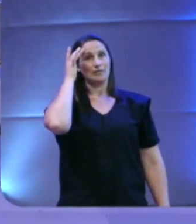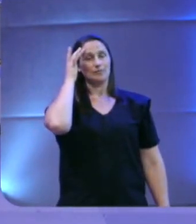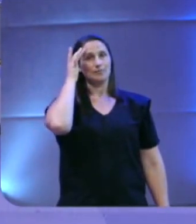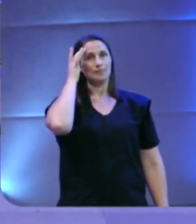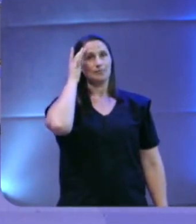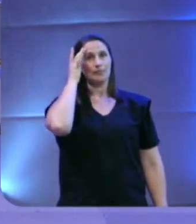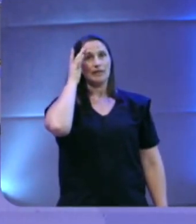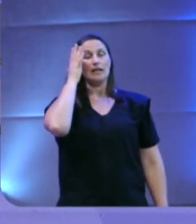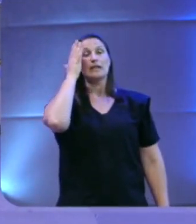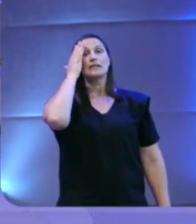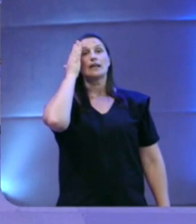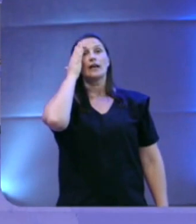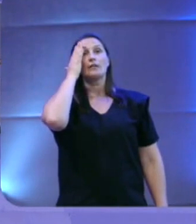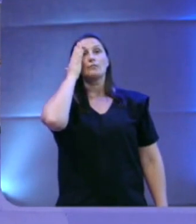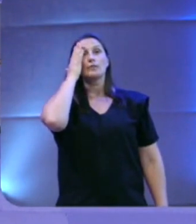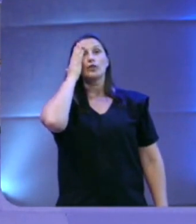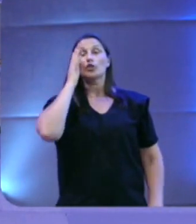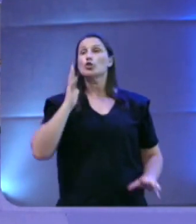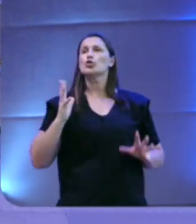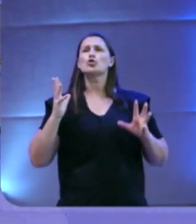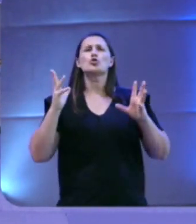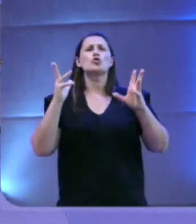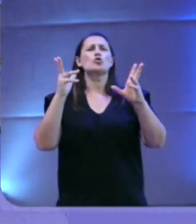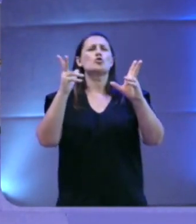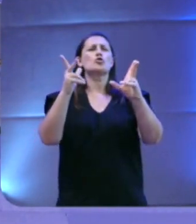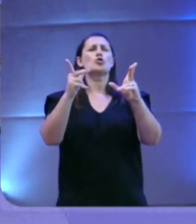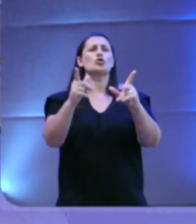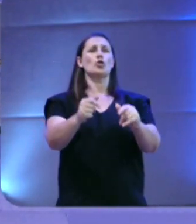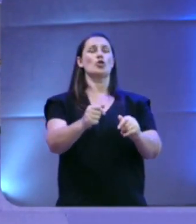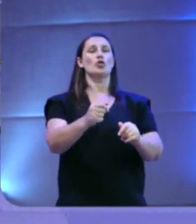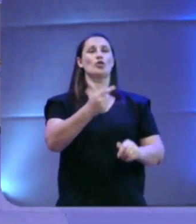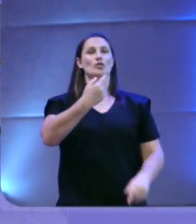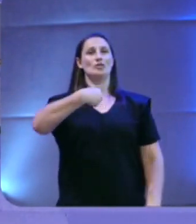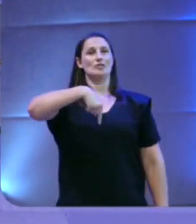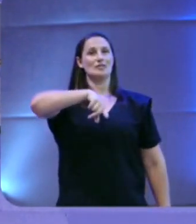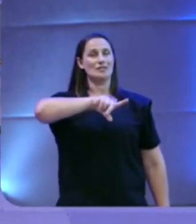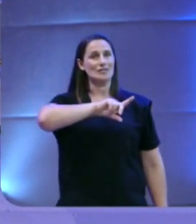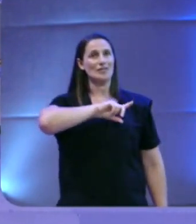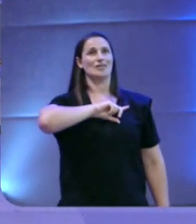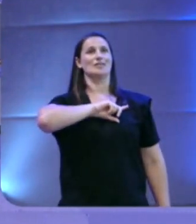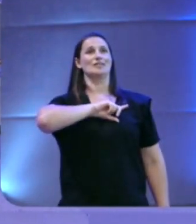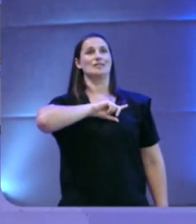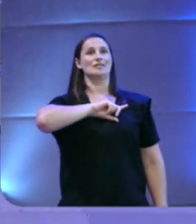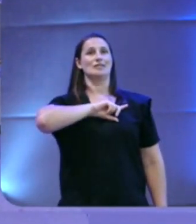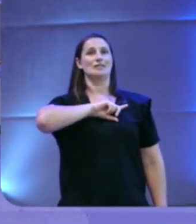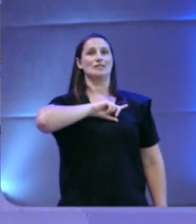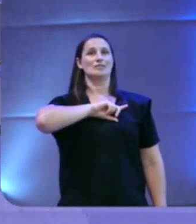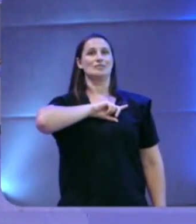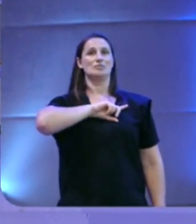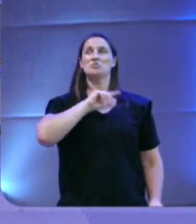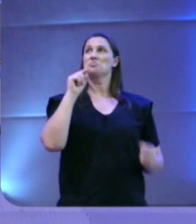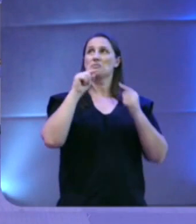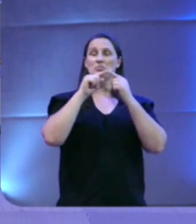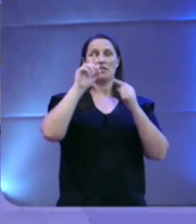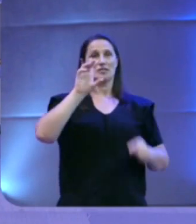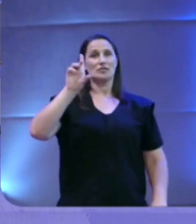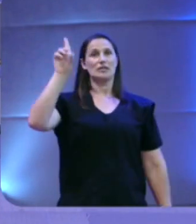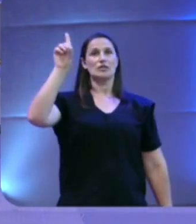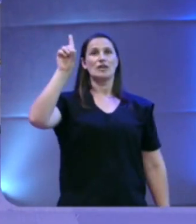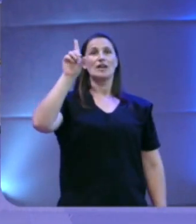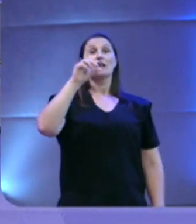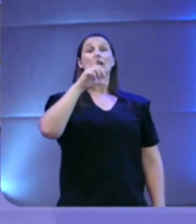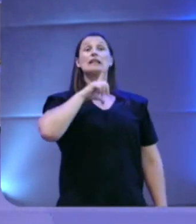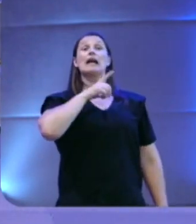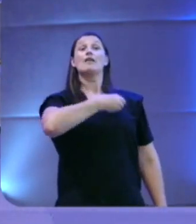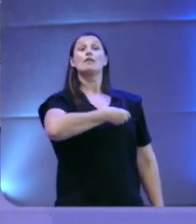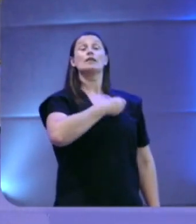esse exército aqui, mobilizado para cumprir a missão de Deus. Esse é o propósito de Deus. Você está lá no seu condomínio,